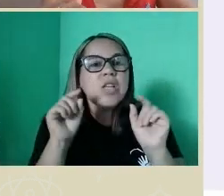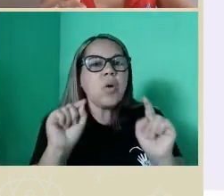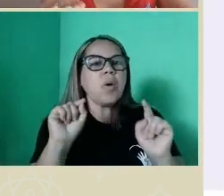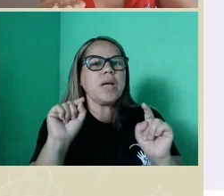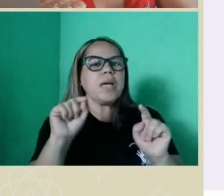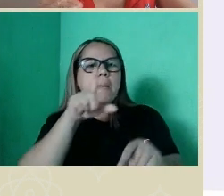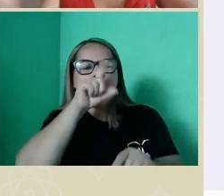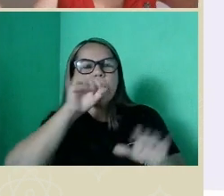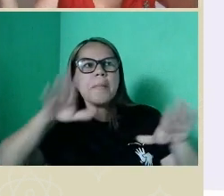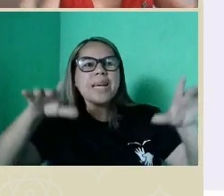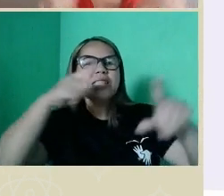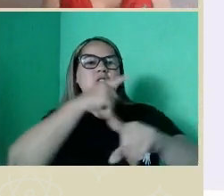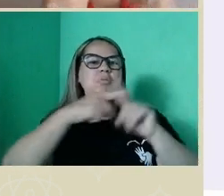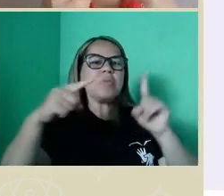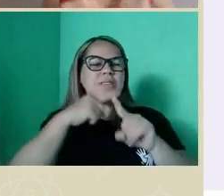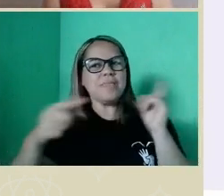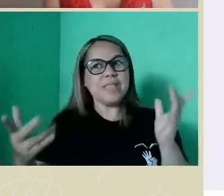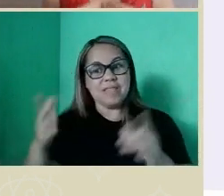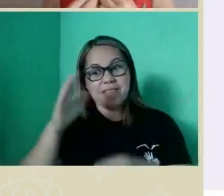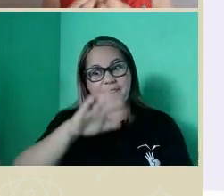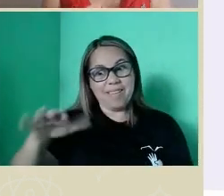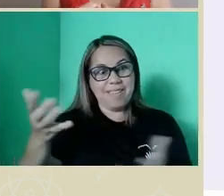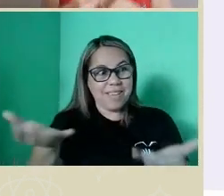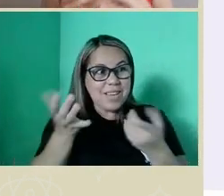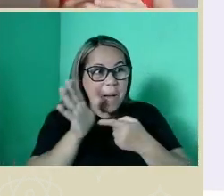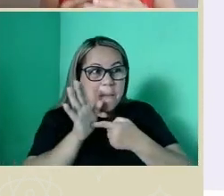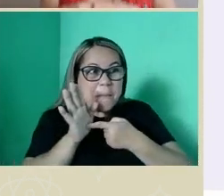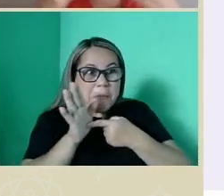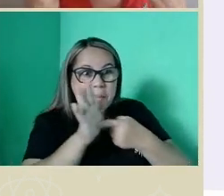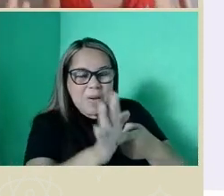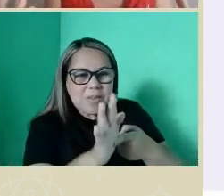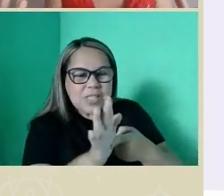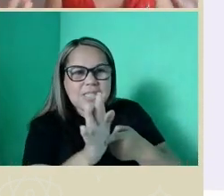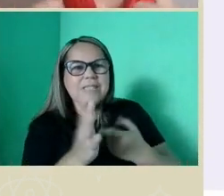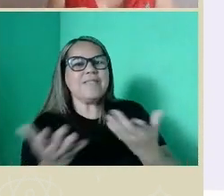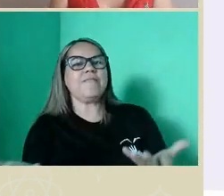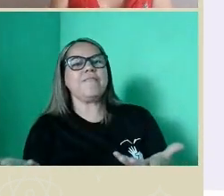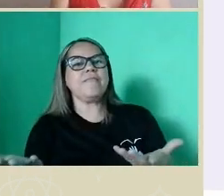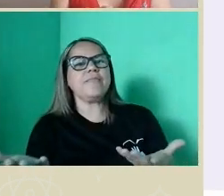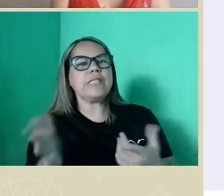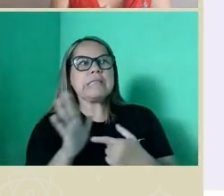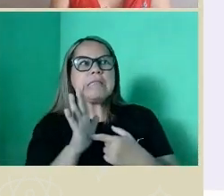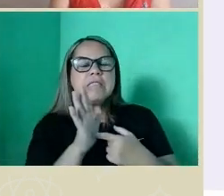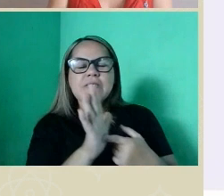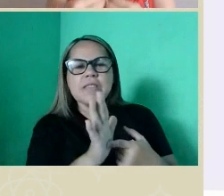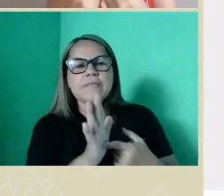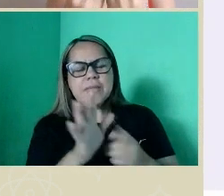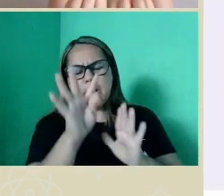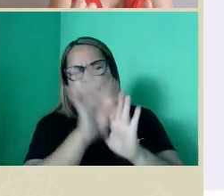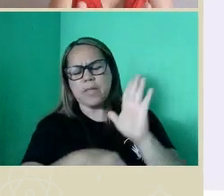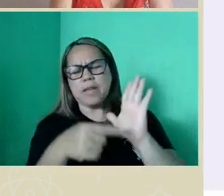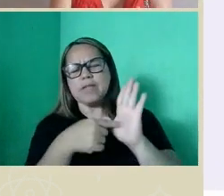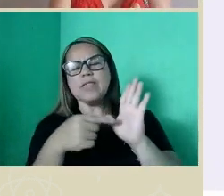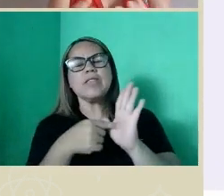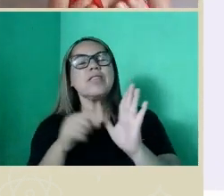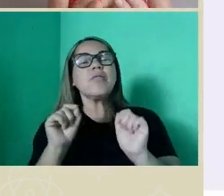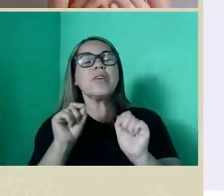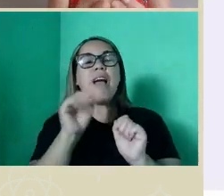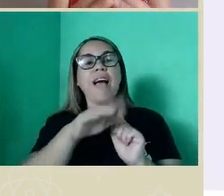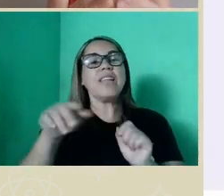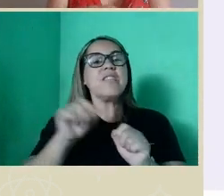e a criança queria mostrar algo revelar algo então o texto a criança levou